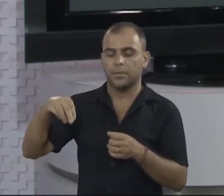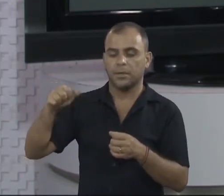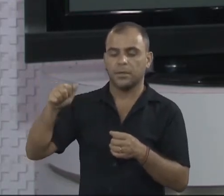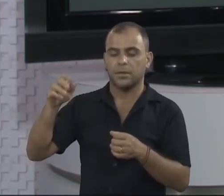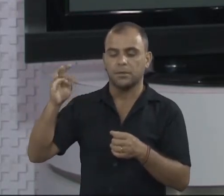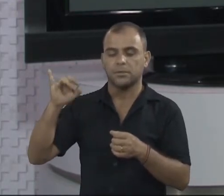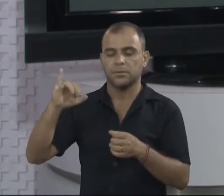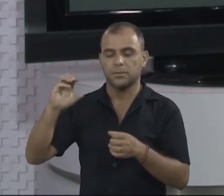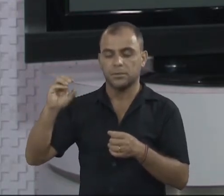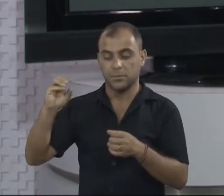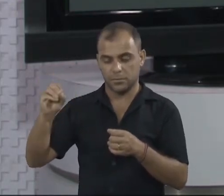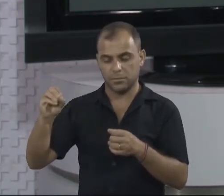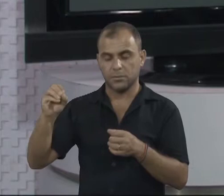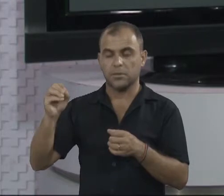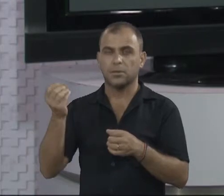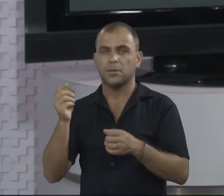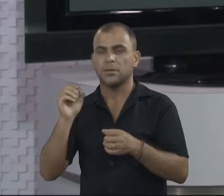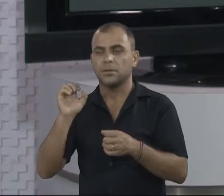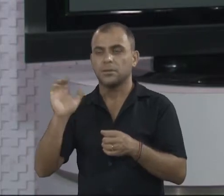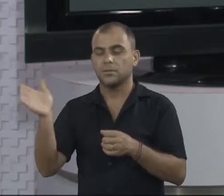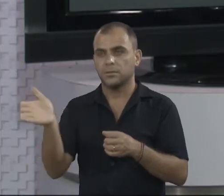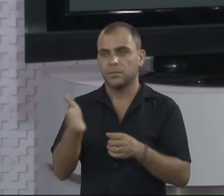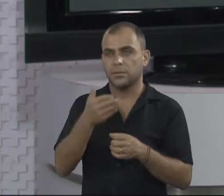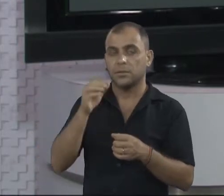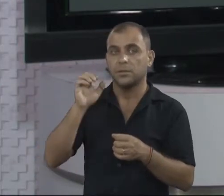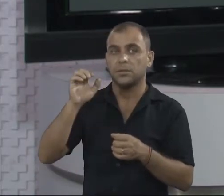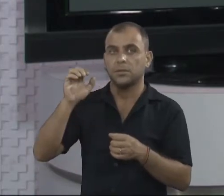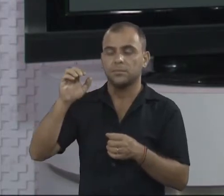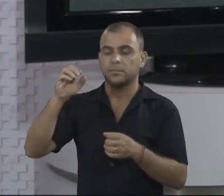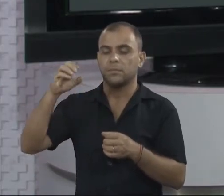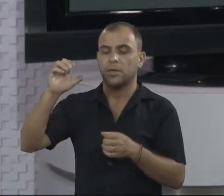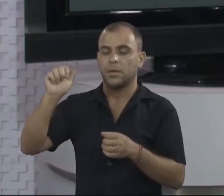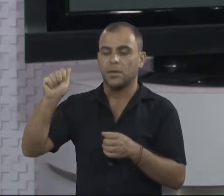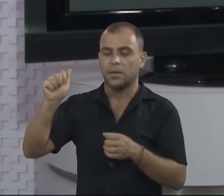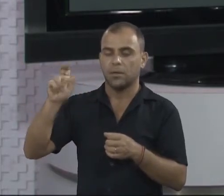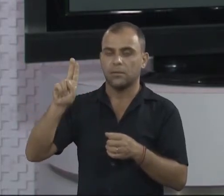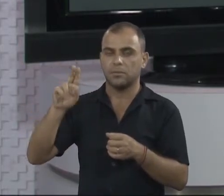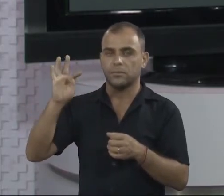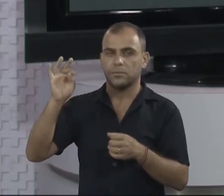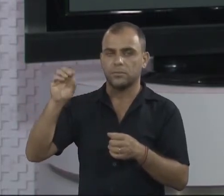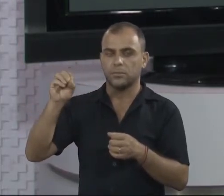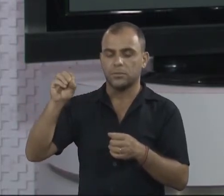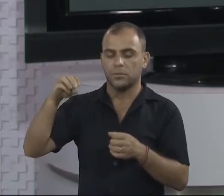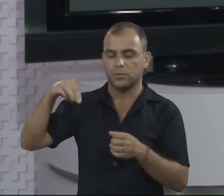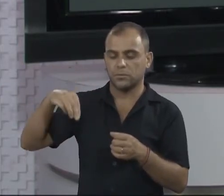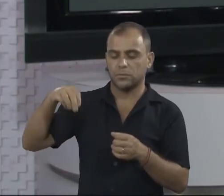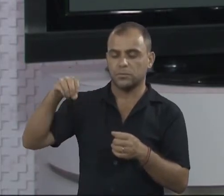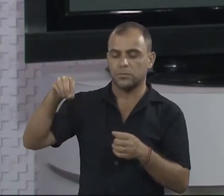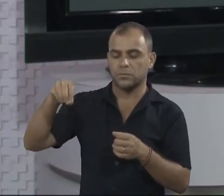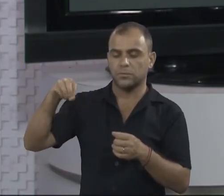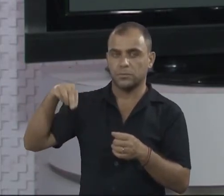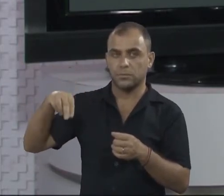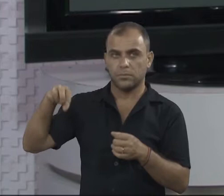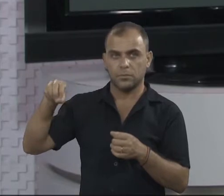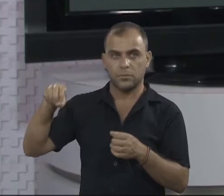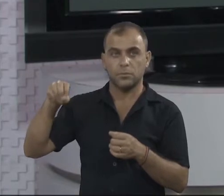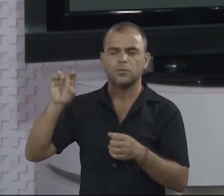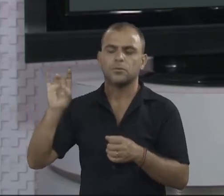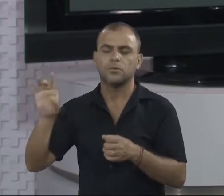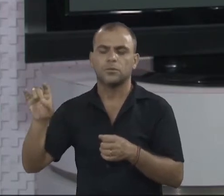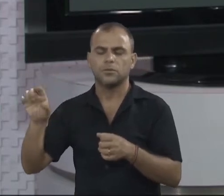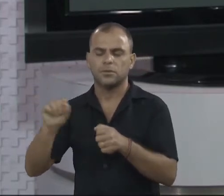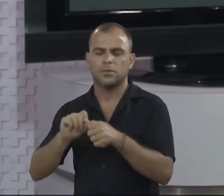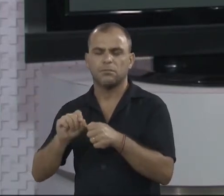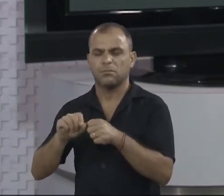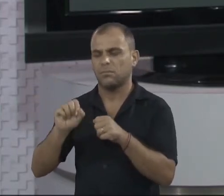periférico autônomo, o que vai coordenar as ações involuntárias. Bom, como o nome já diz, autônomo, faz sozinho. Então,